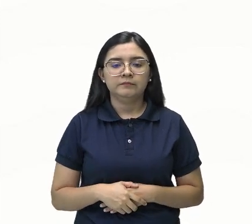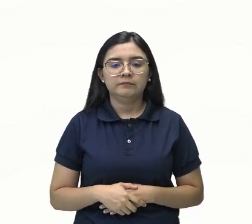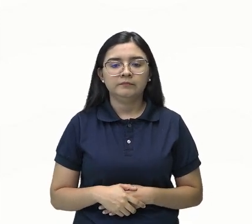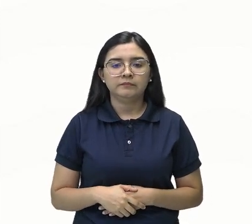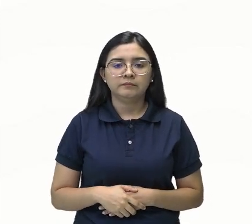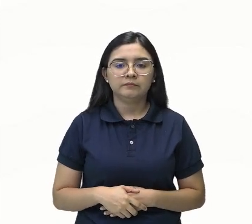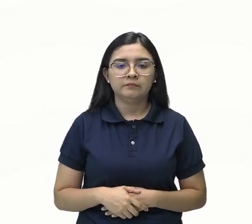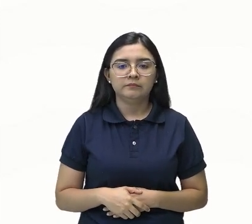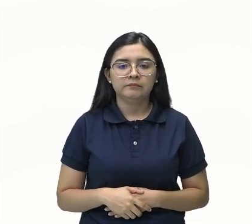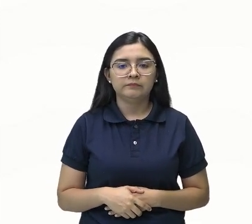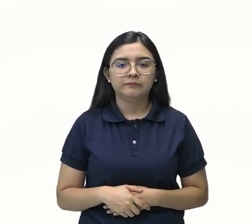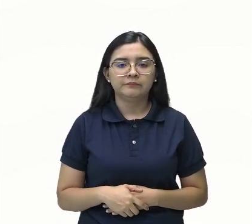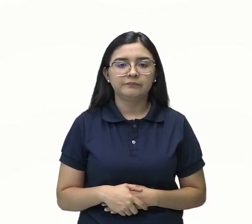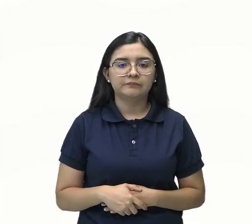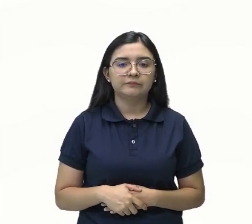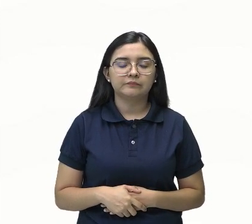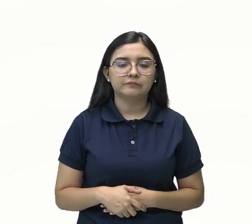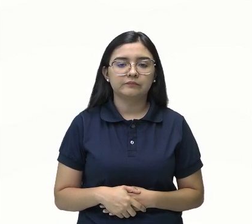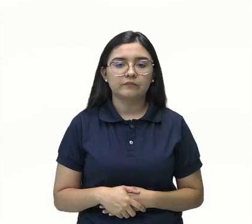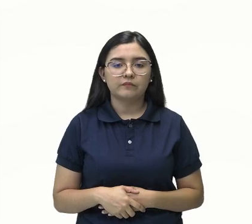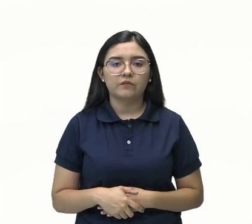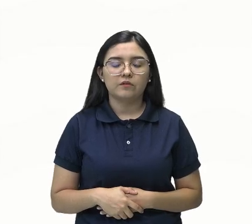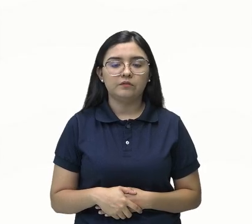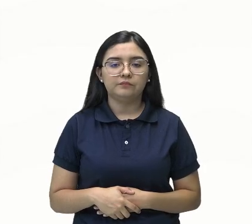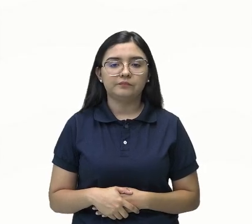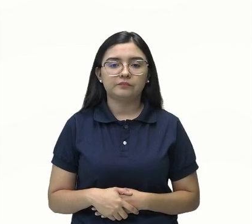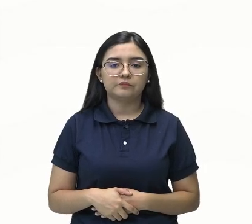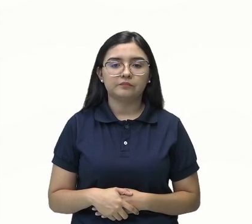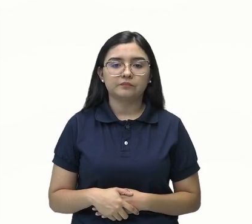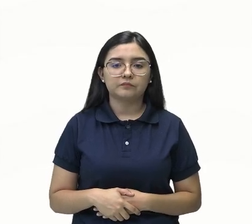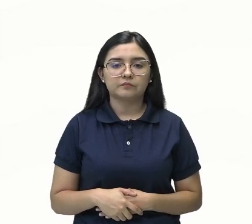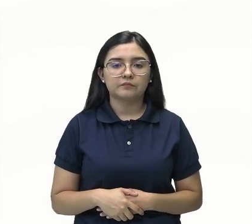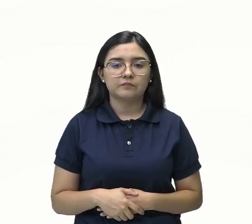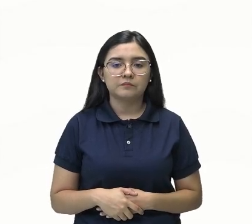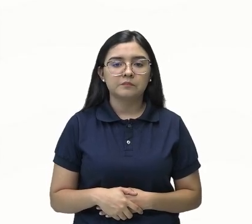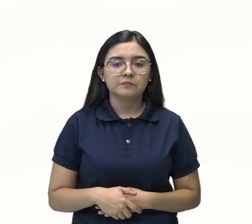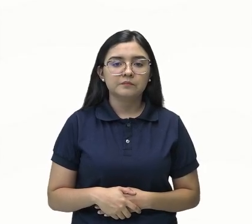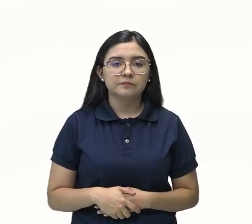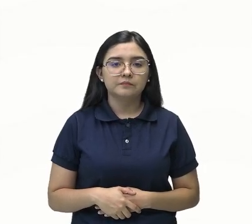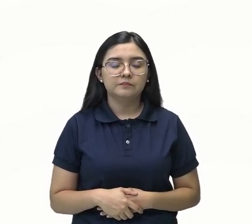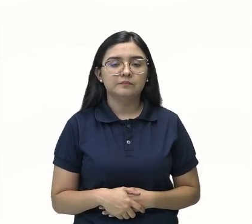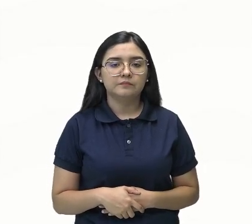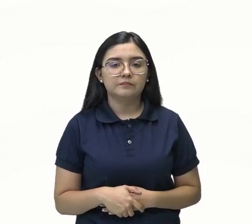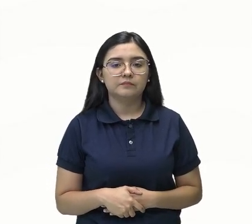2,52. Então, Pedro pagará R$